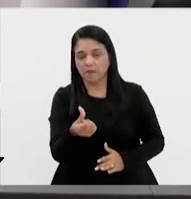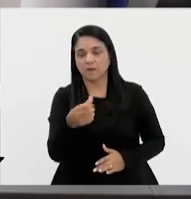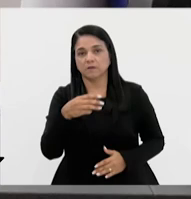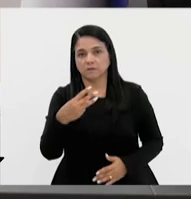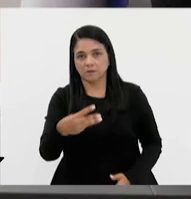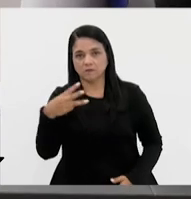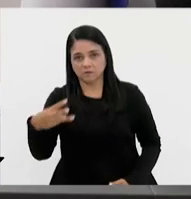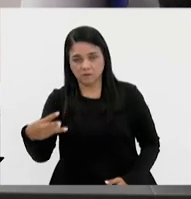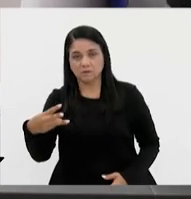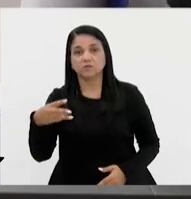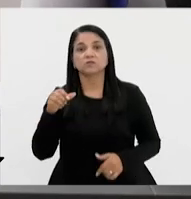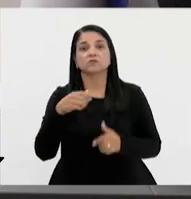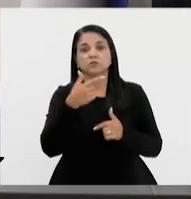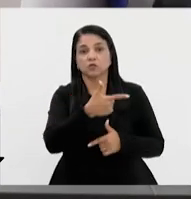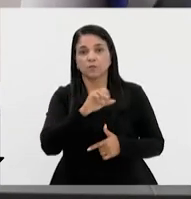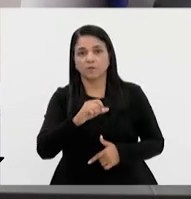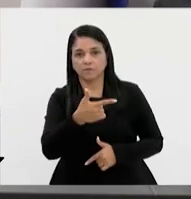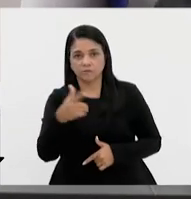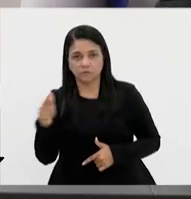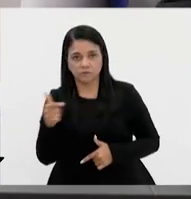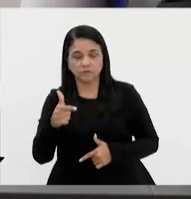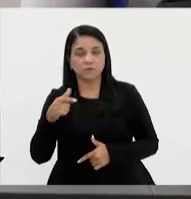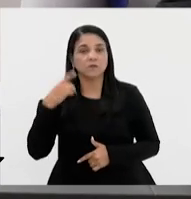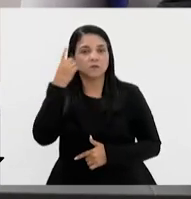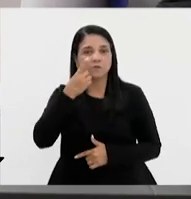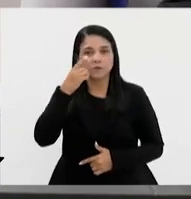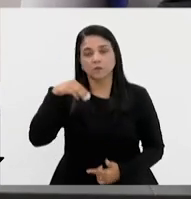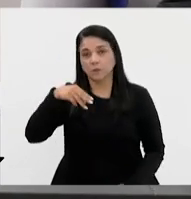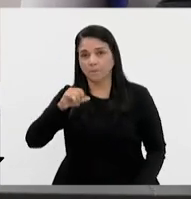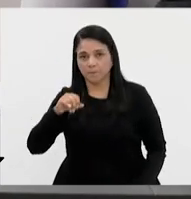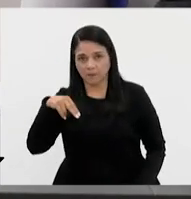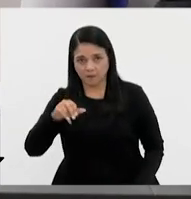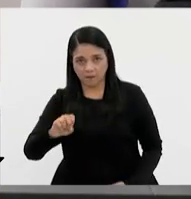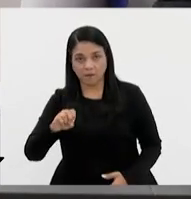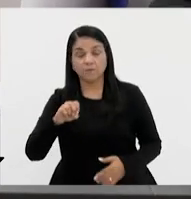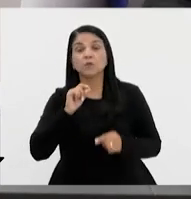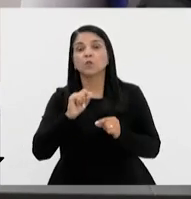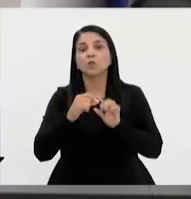de 2022, de autoria do deputado Carlos Mink, que